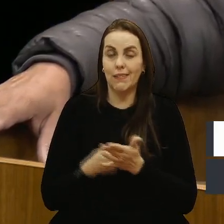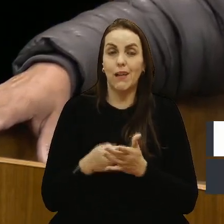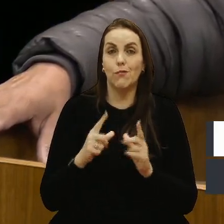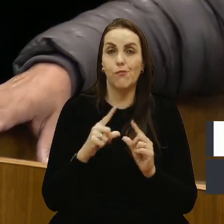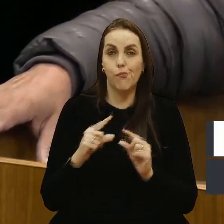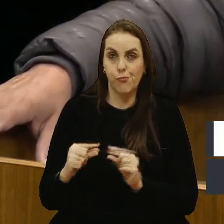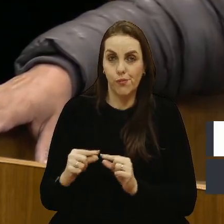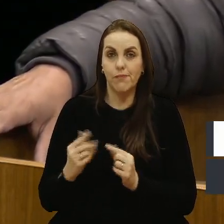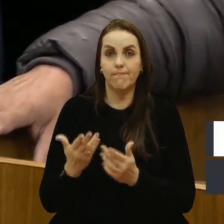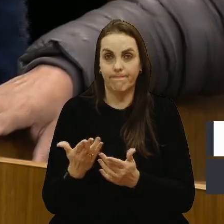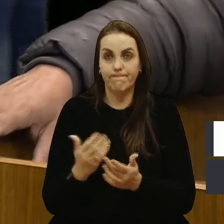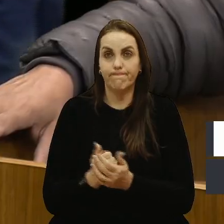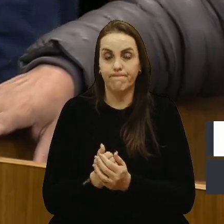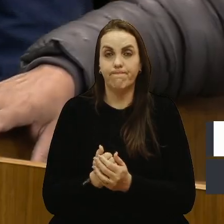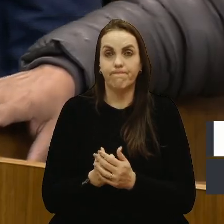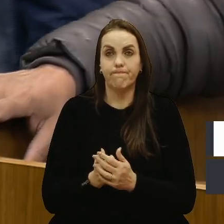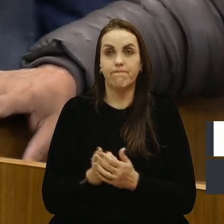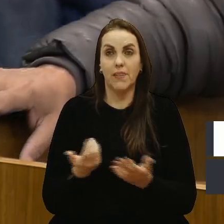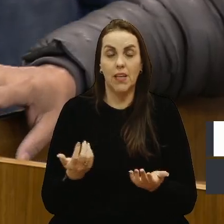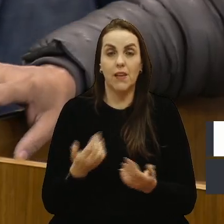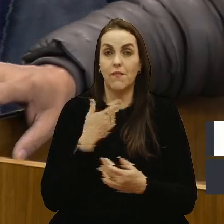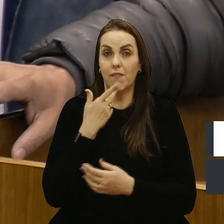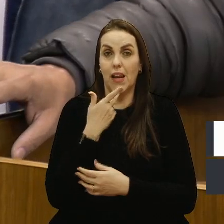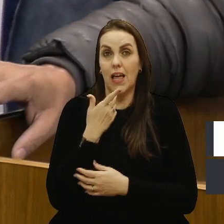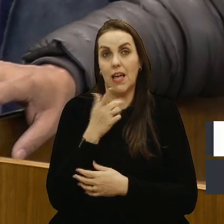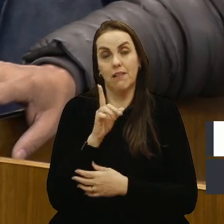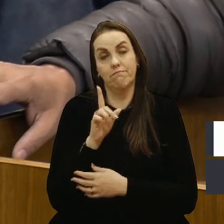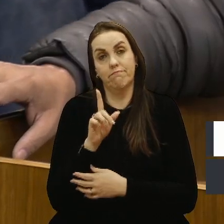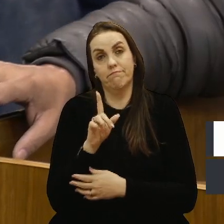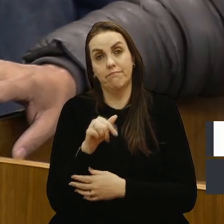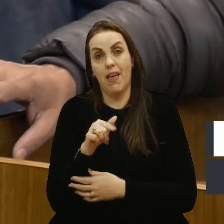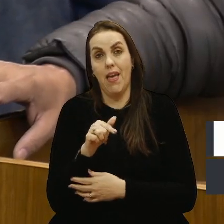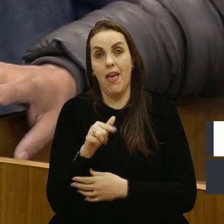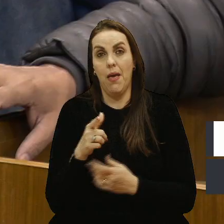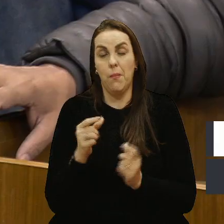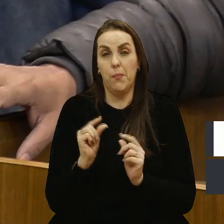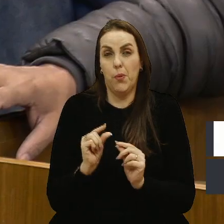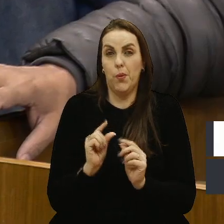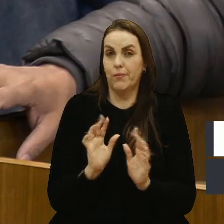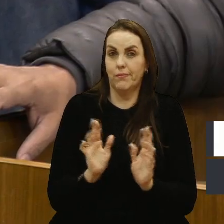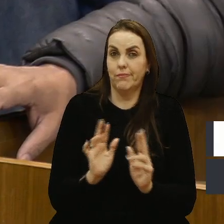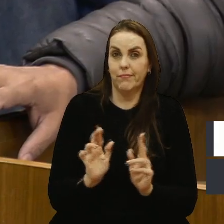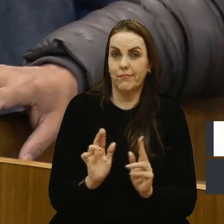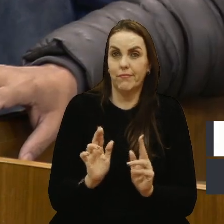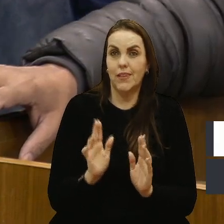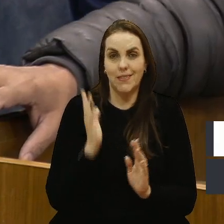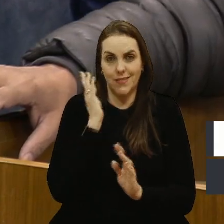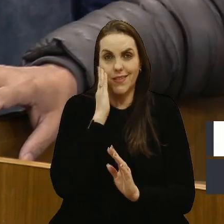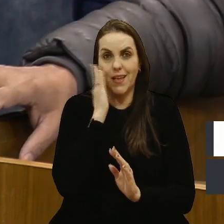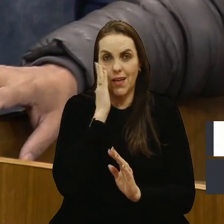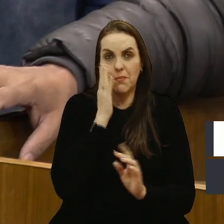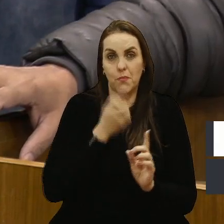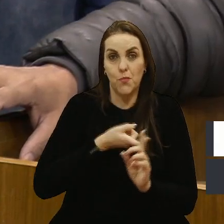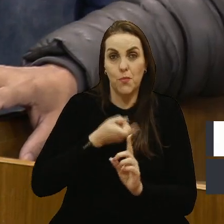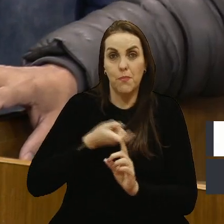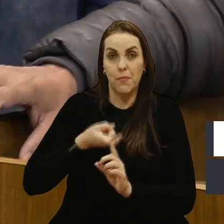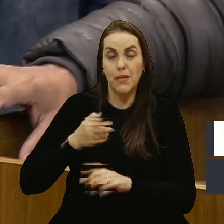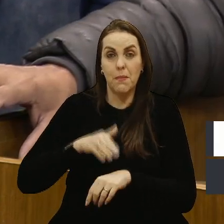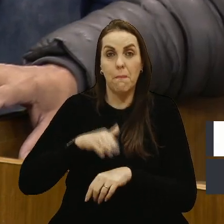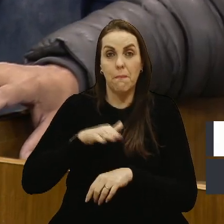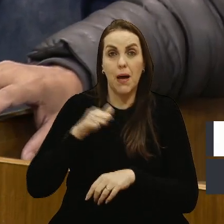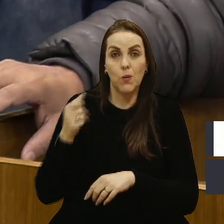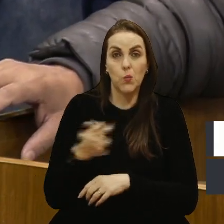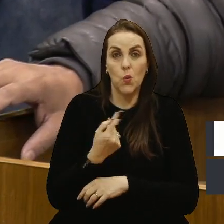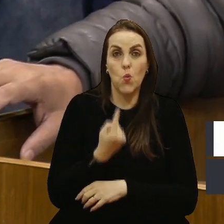amenizar isso e dizer para vocês, gente, que não é pouco. A gente sabe que por mês, mais de um trabalhador morre